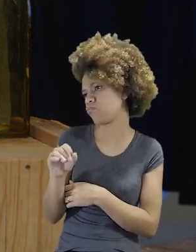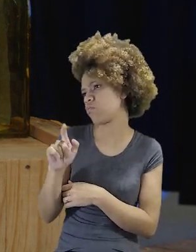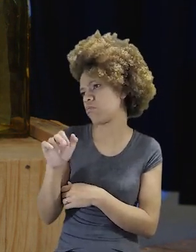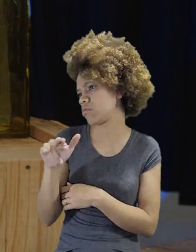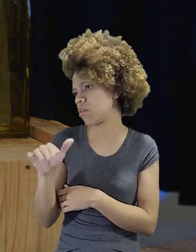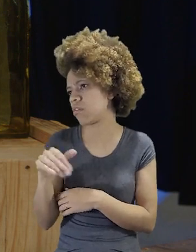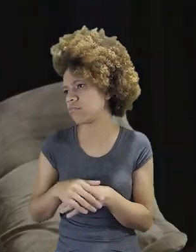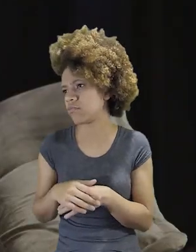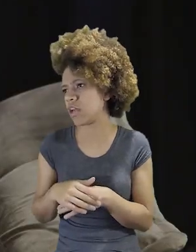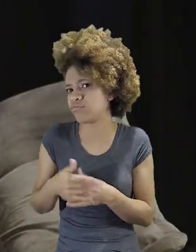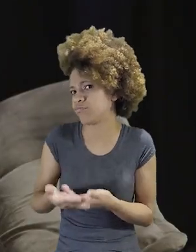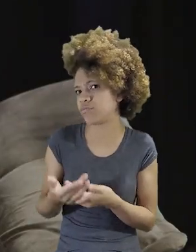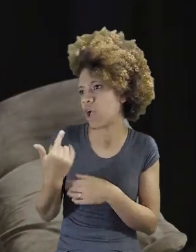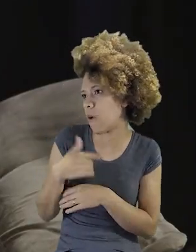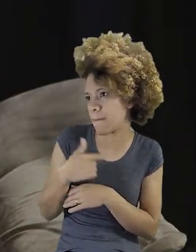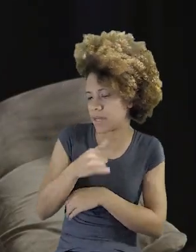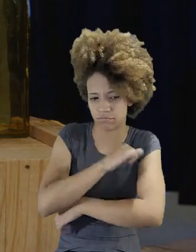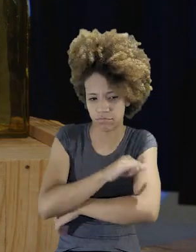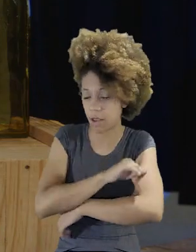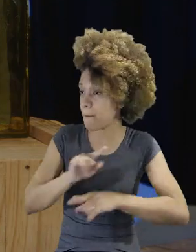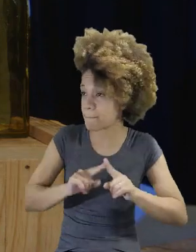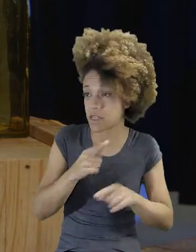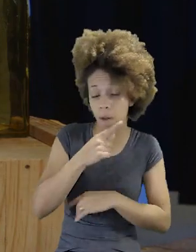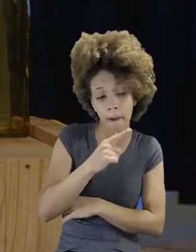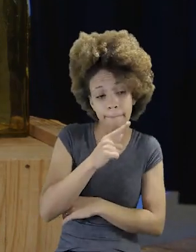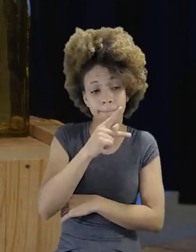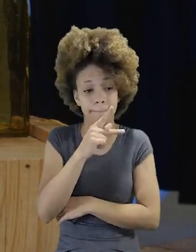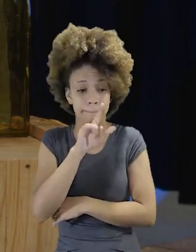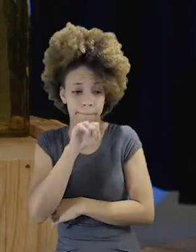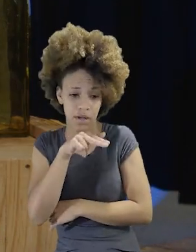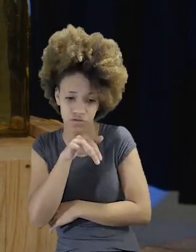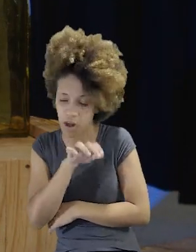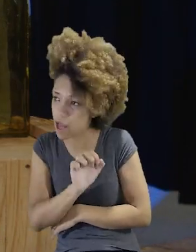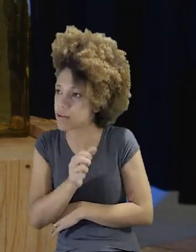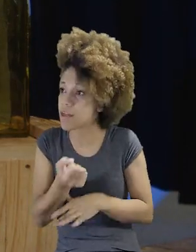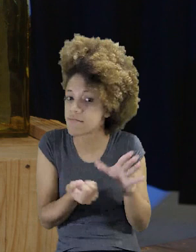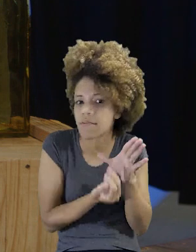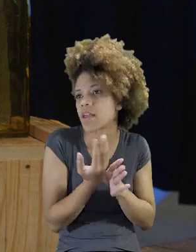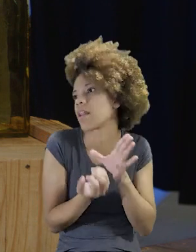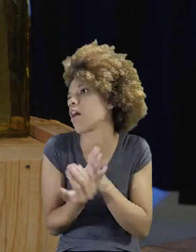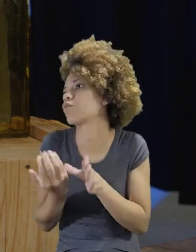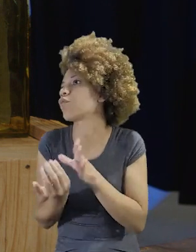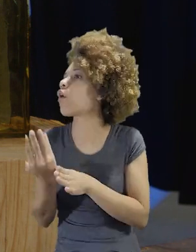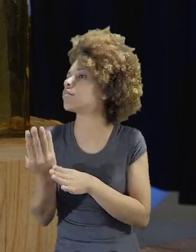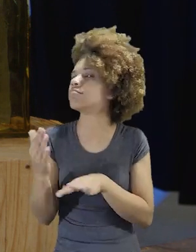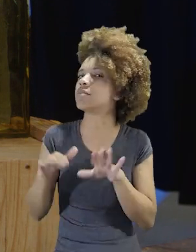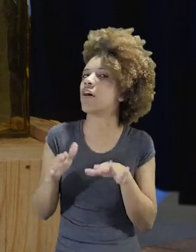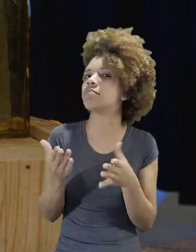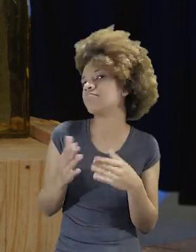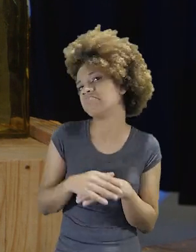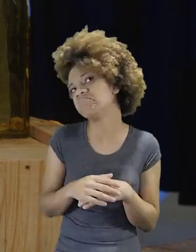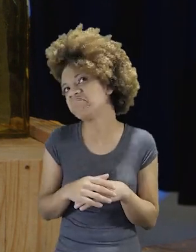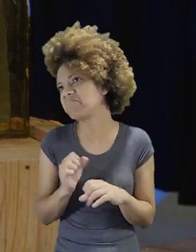o Cláudio Gonzaga mas o print line agora sabe que são as Punch né cara e às vezes a